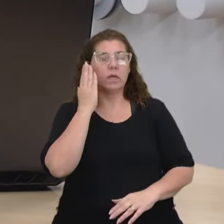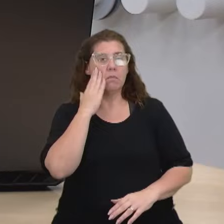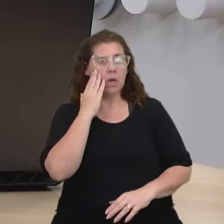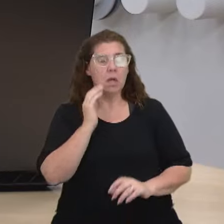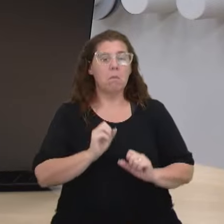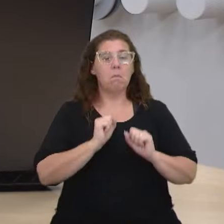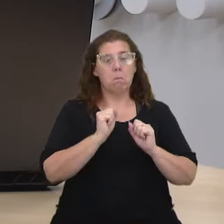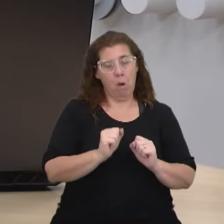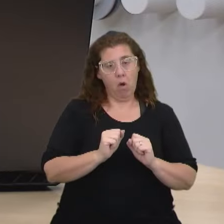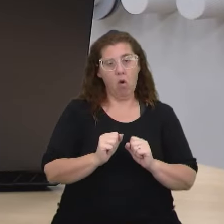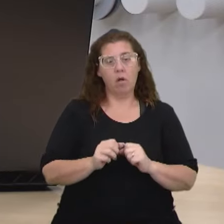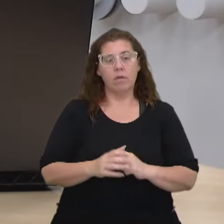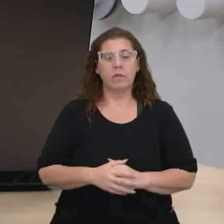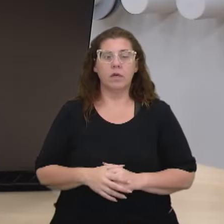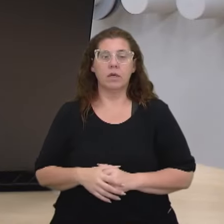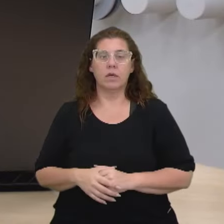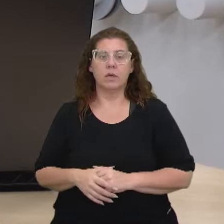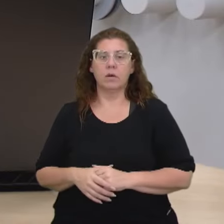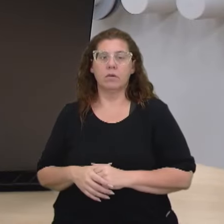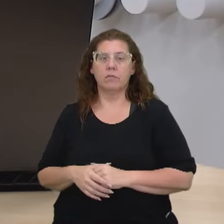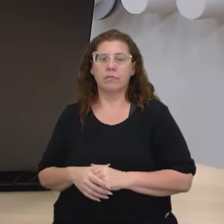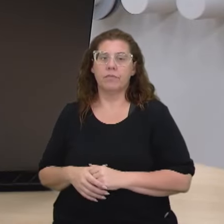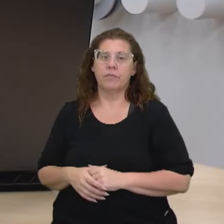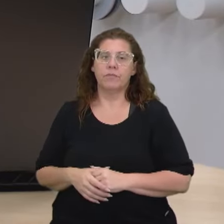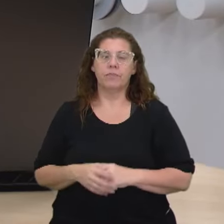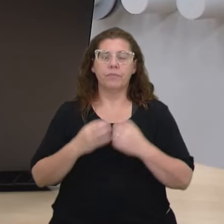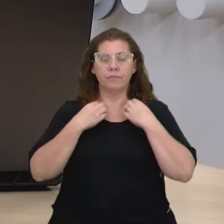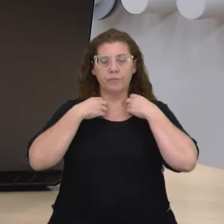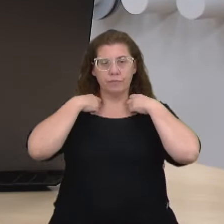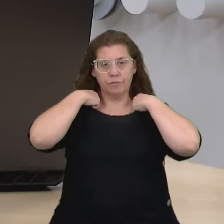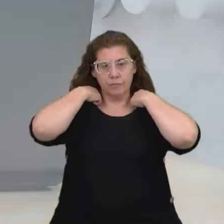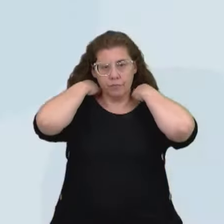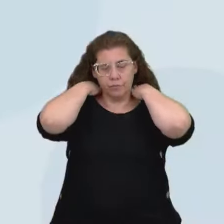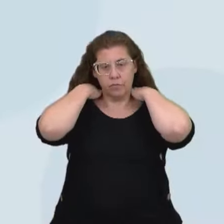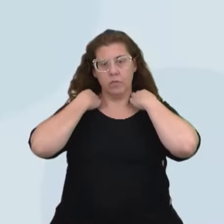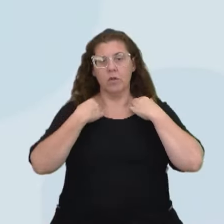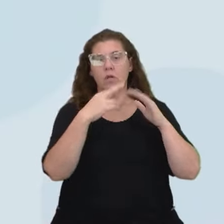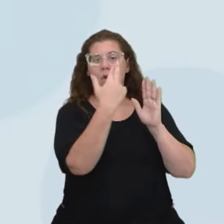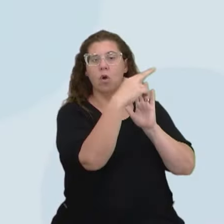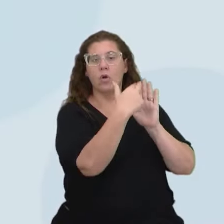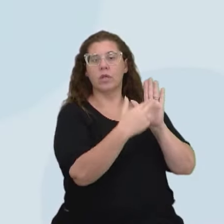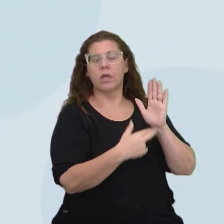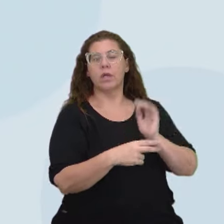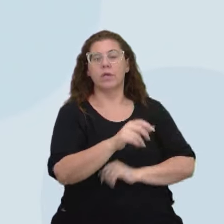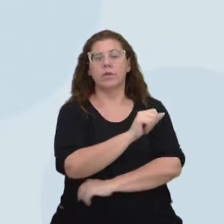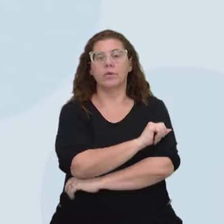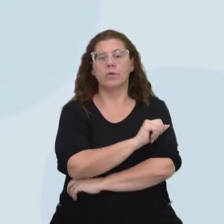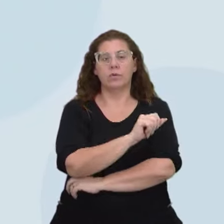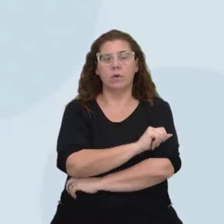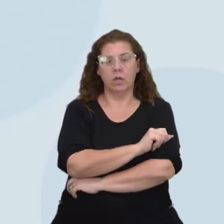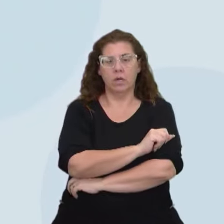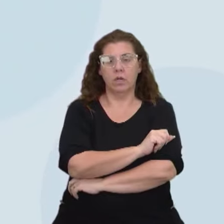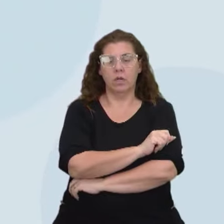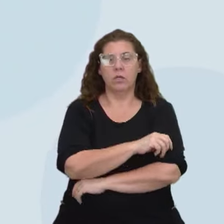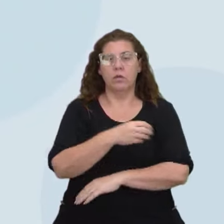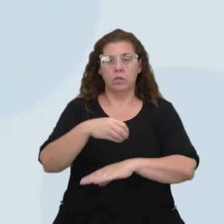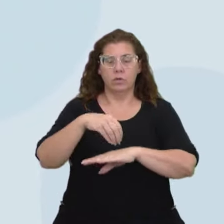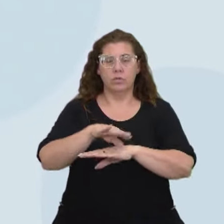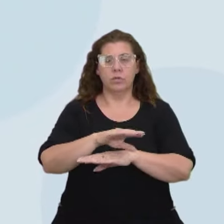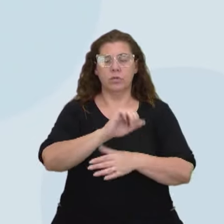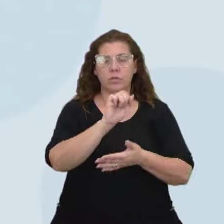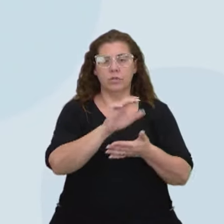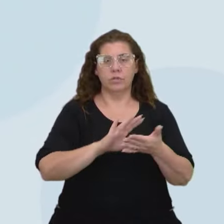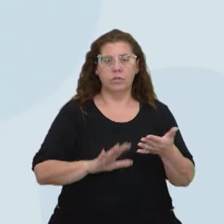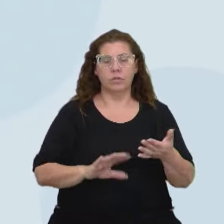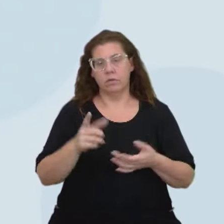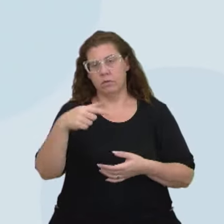eu deixo aqui para vocês, então, na tela, o roteiro do estudante com uma sugestão de atividade